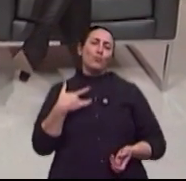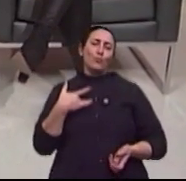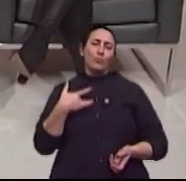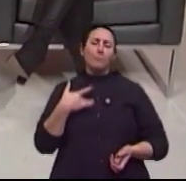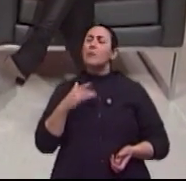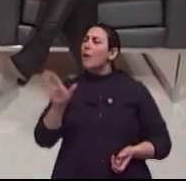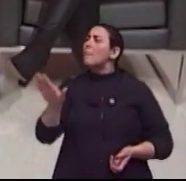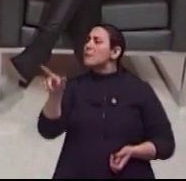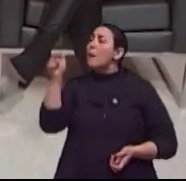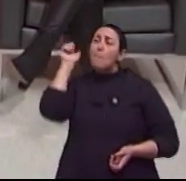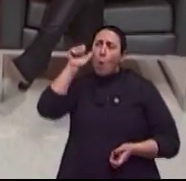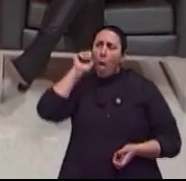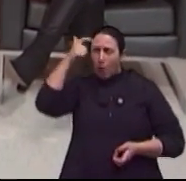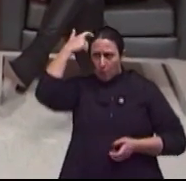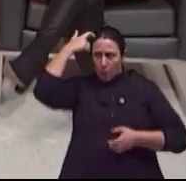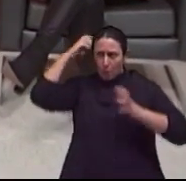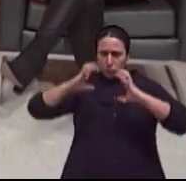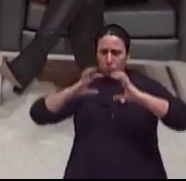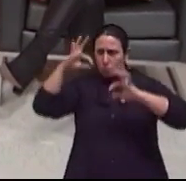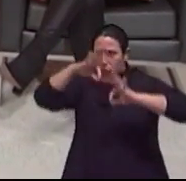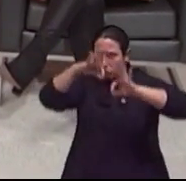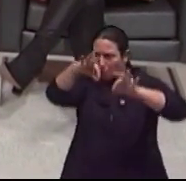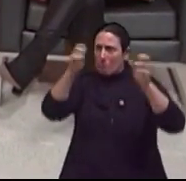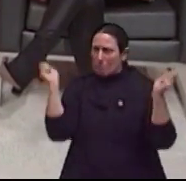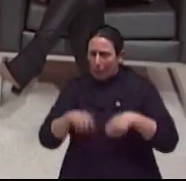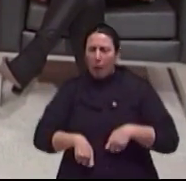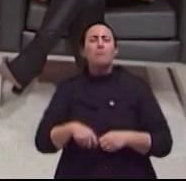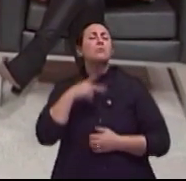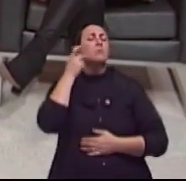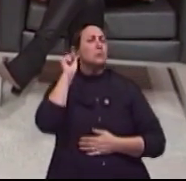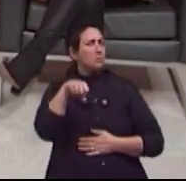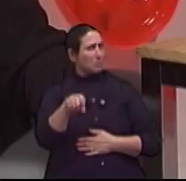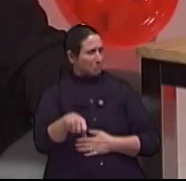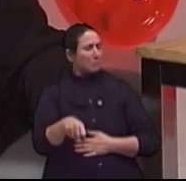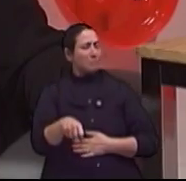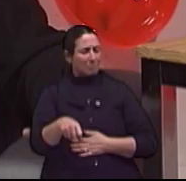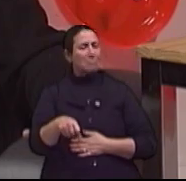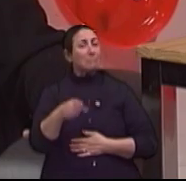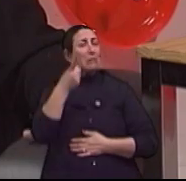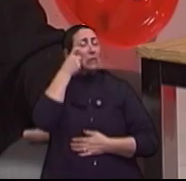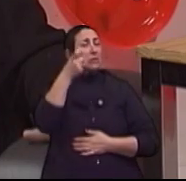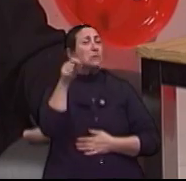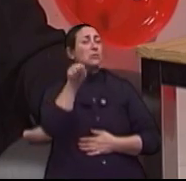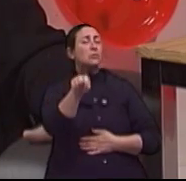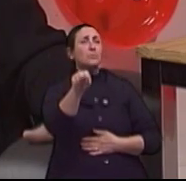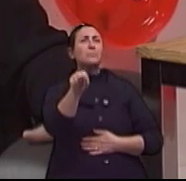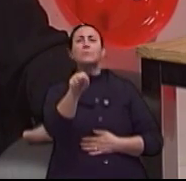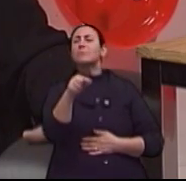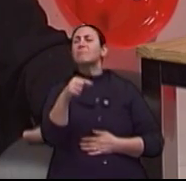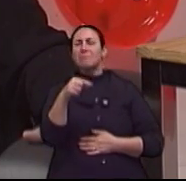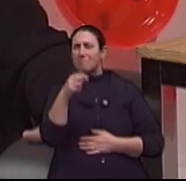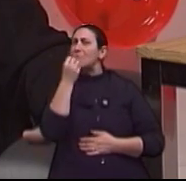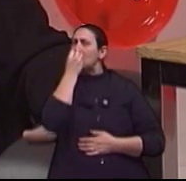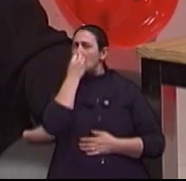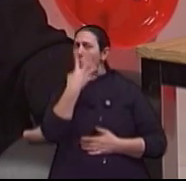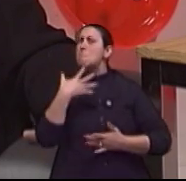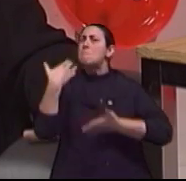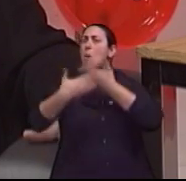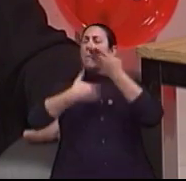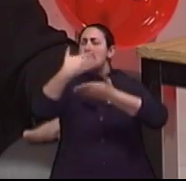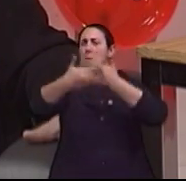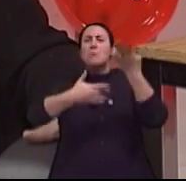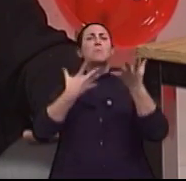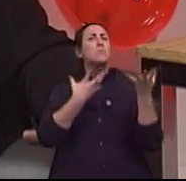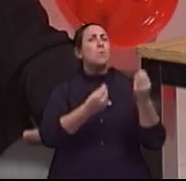para mulheres também se faz se faz aliás é uma uma técnica bem interessante tá muito bem evoluída